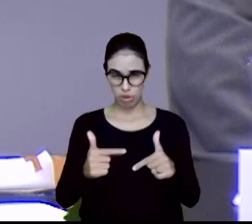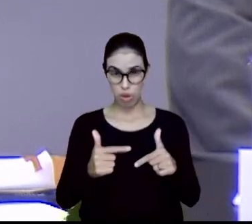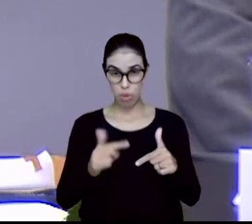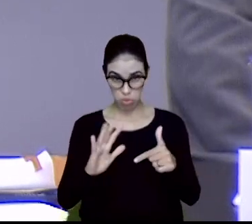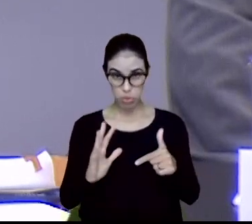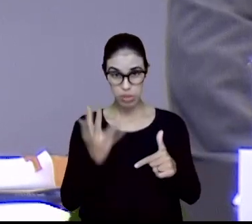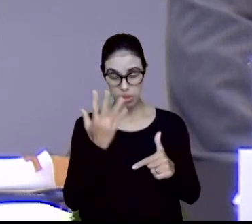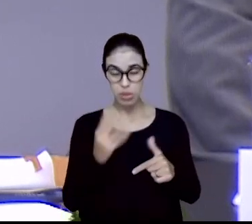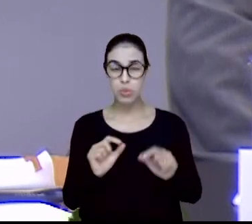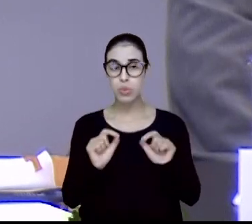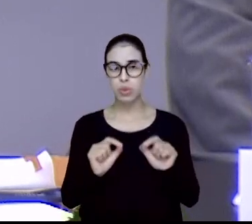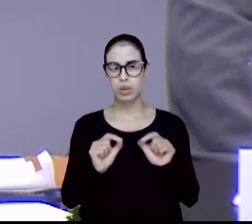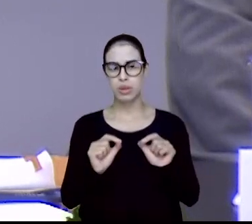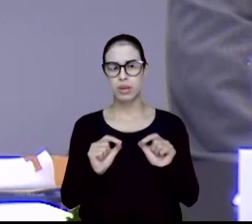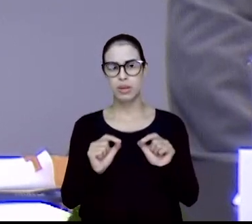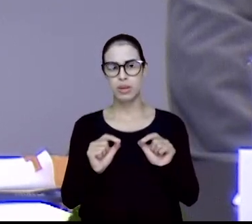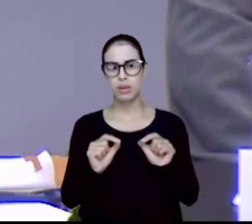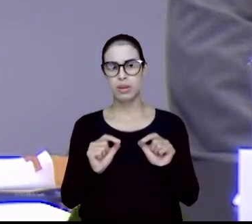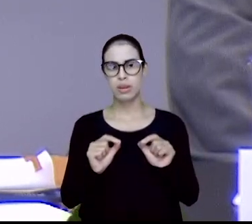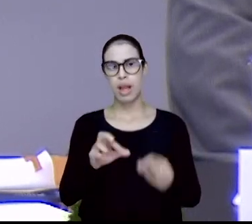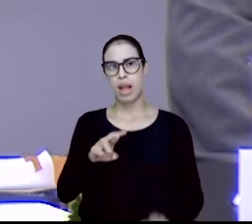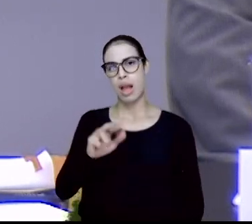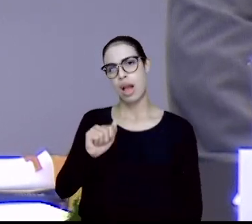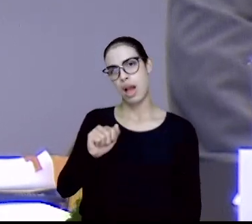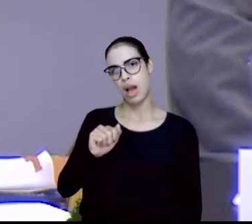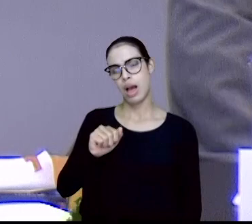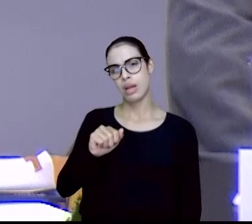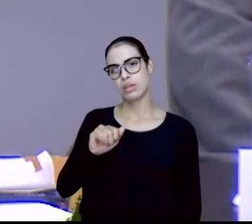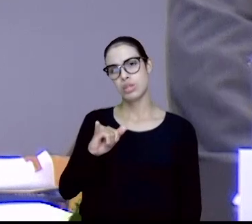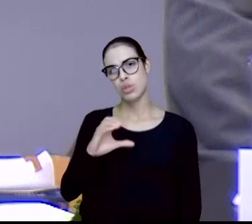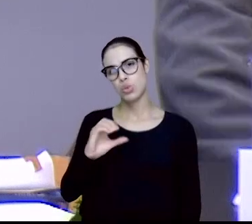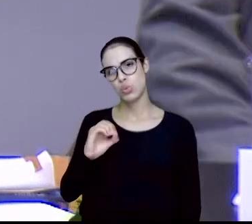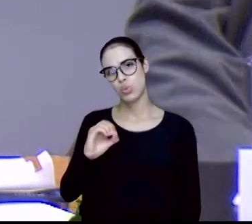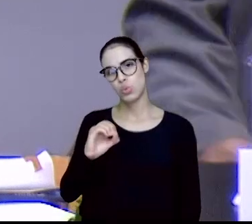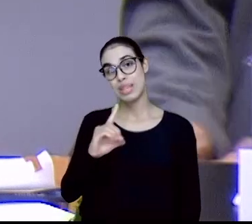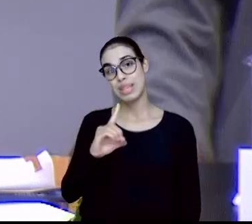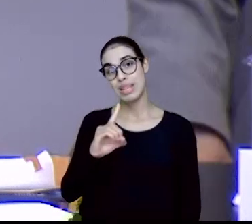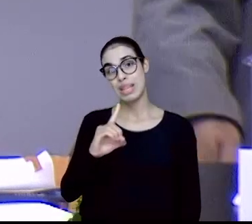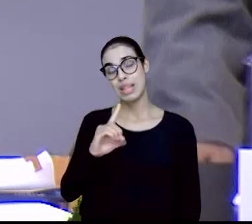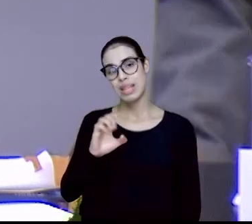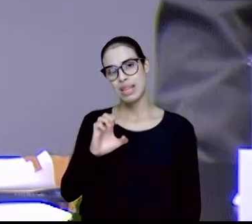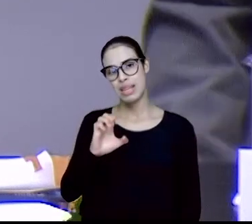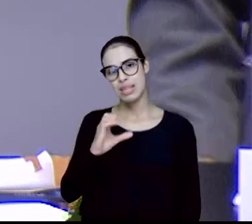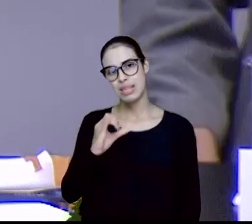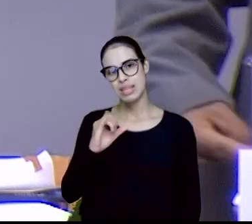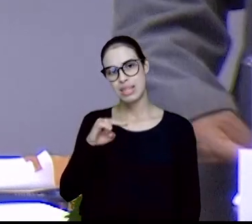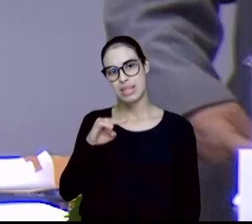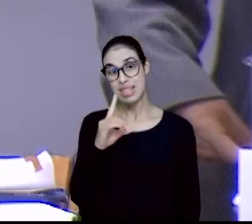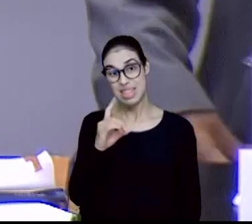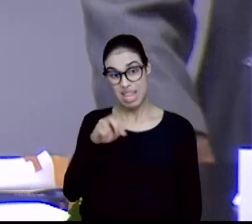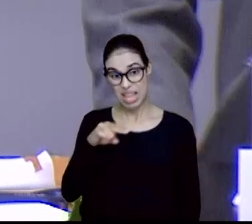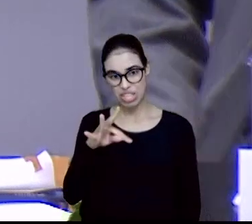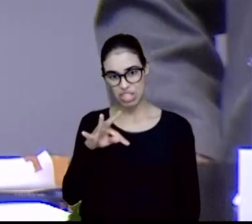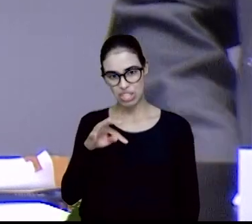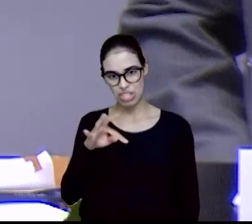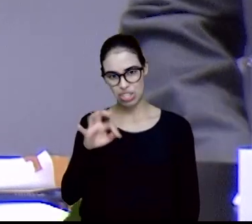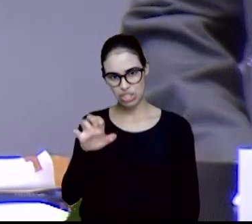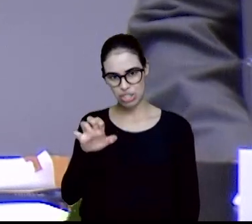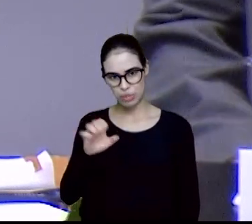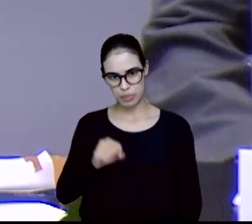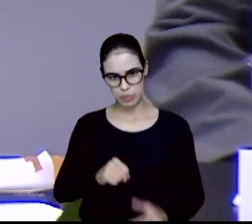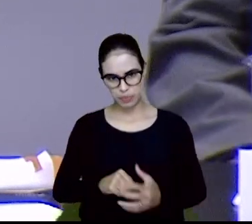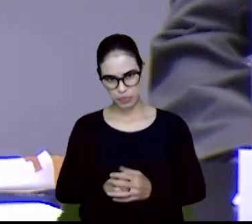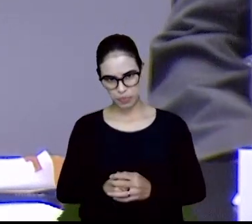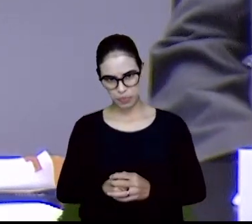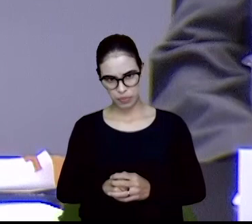é o que se chama a ratio decidendi, que é você extrair do julgado